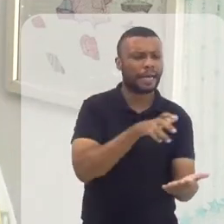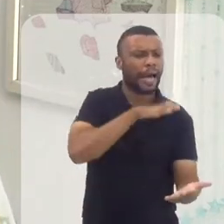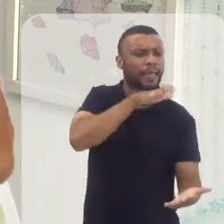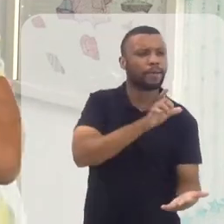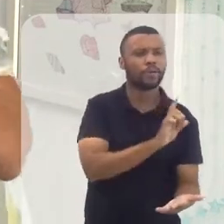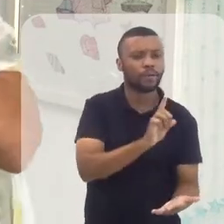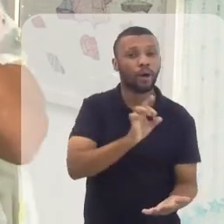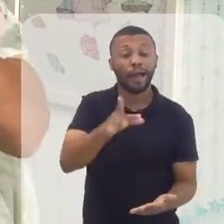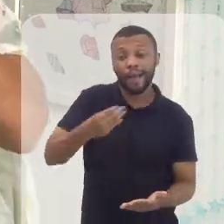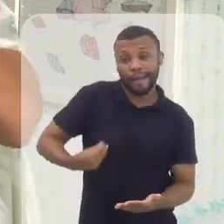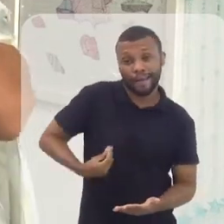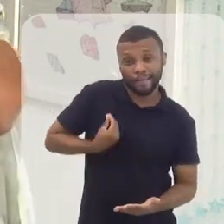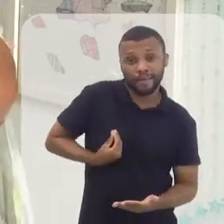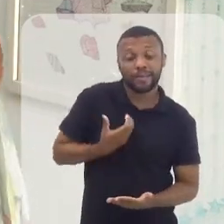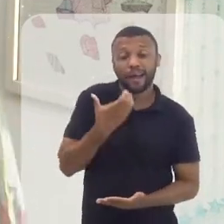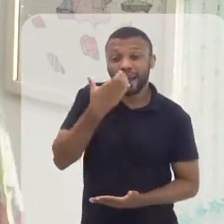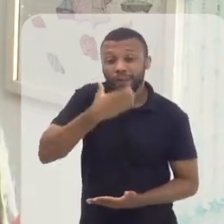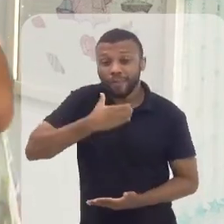flor, cristal,